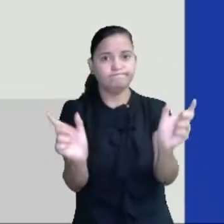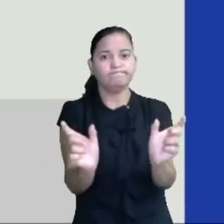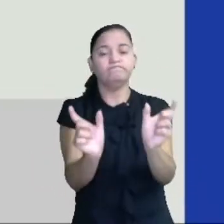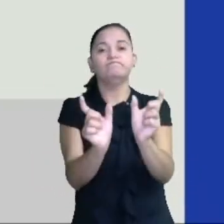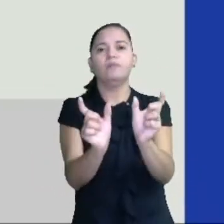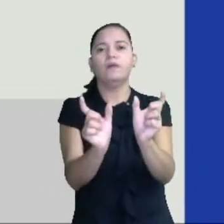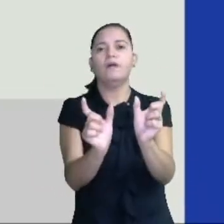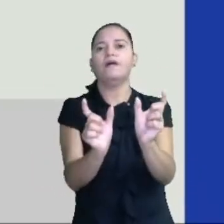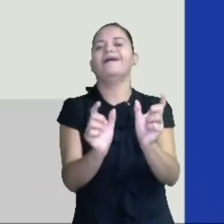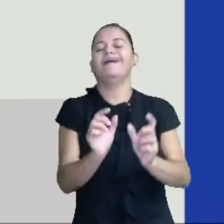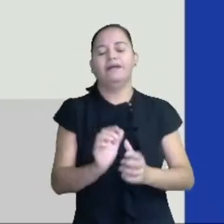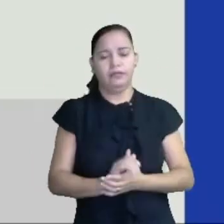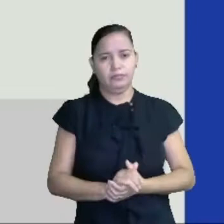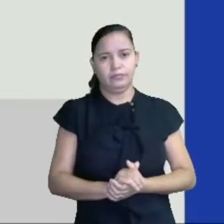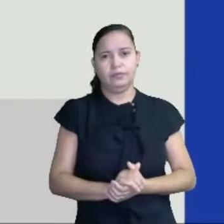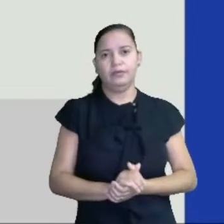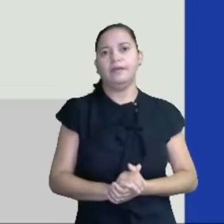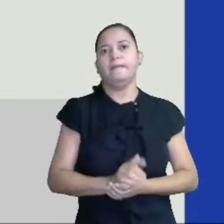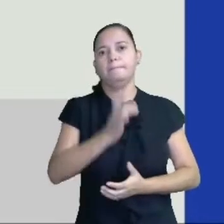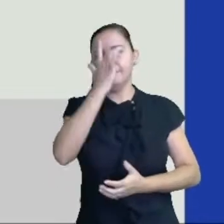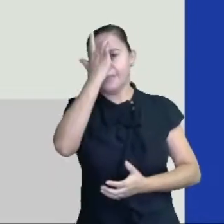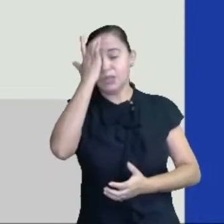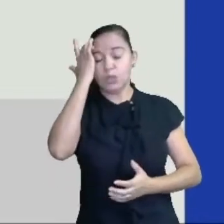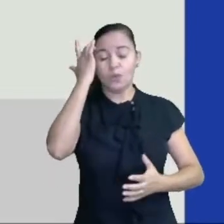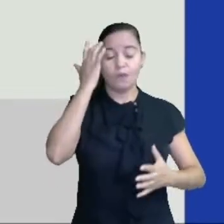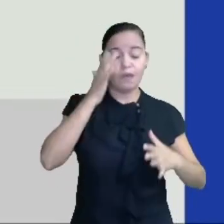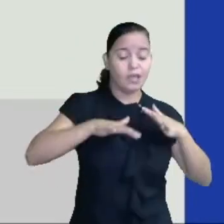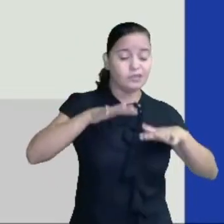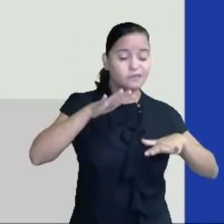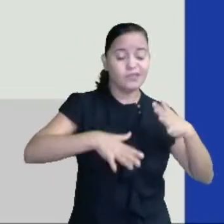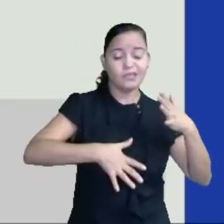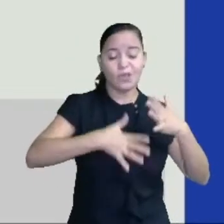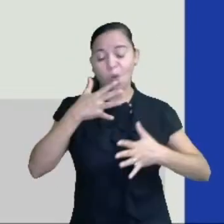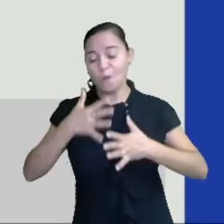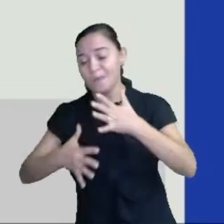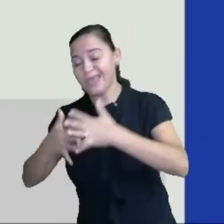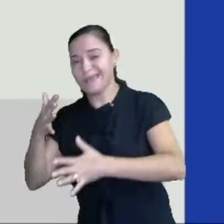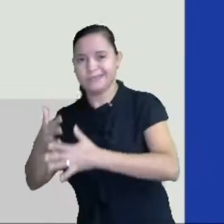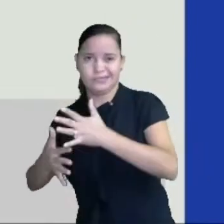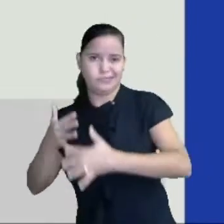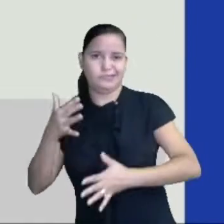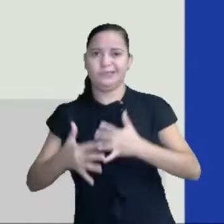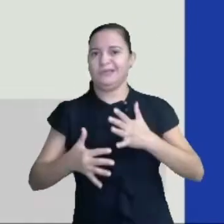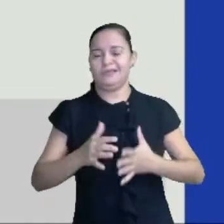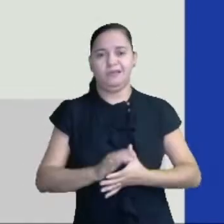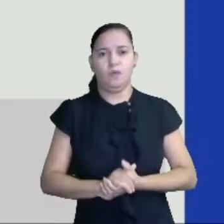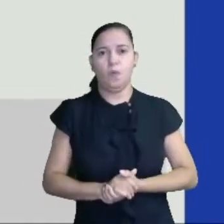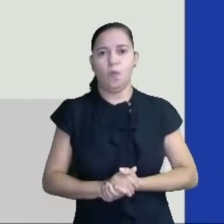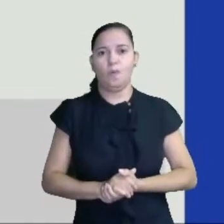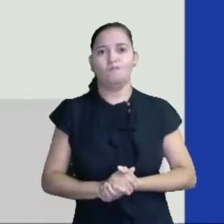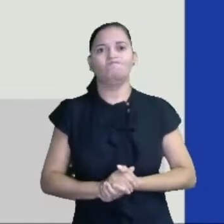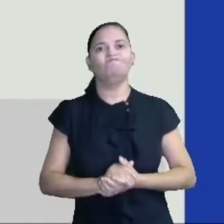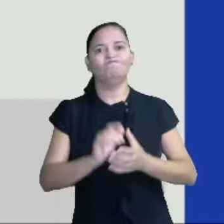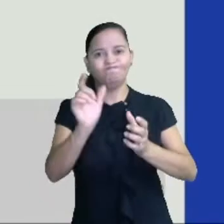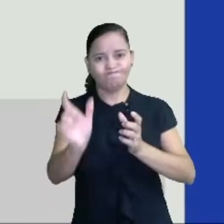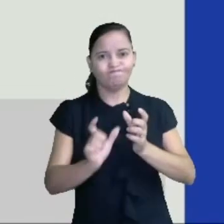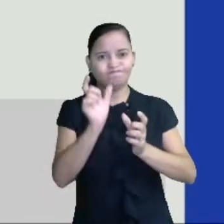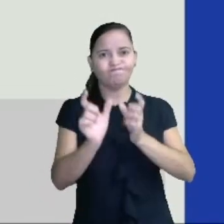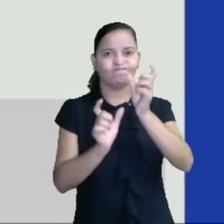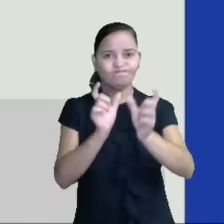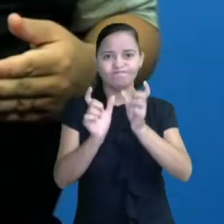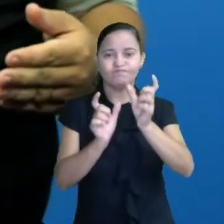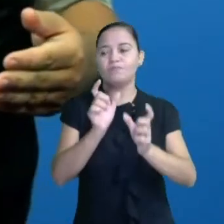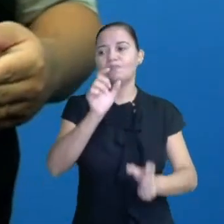às vezes no dia a dia acaba se complicando com essas definições. Por isso que é muito bom trazer